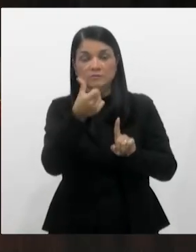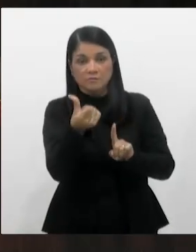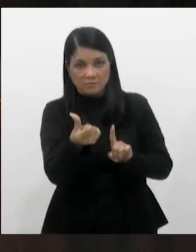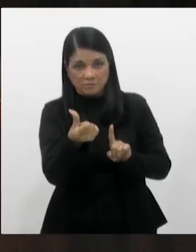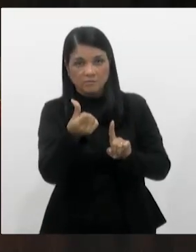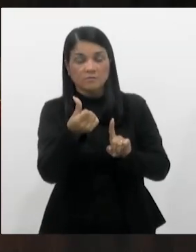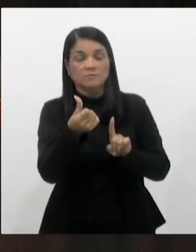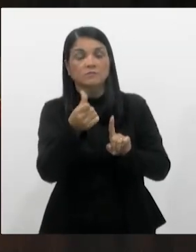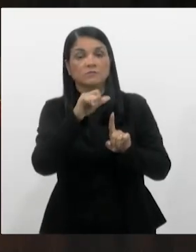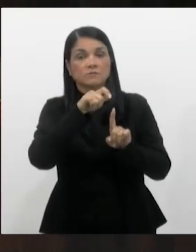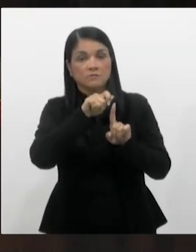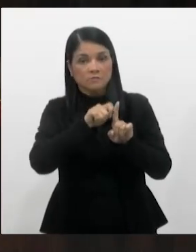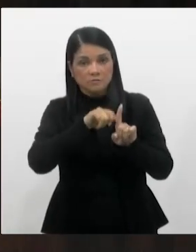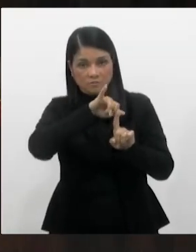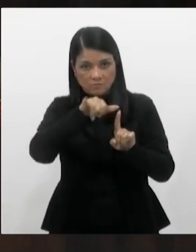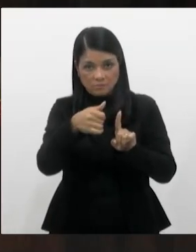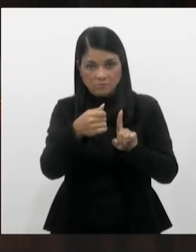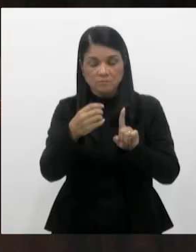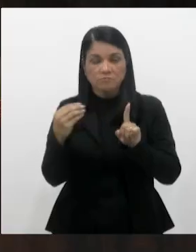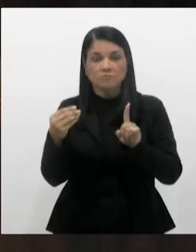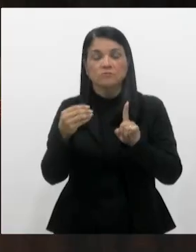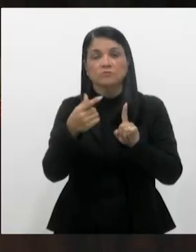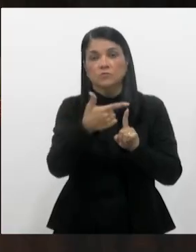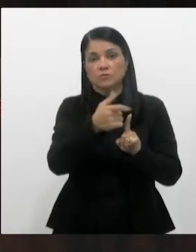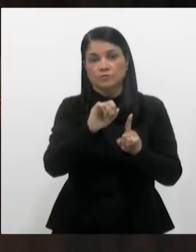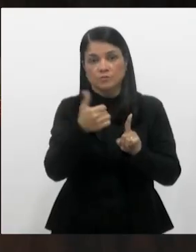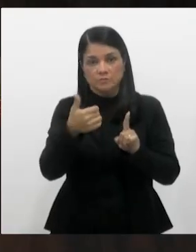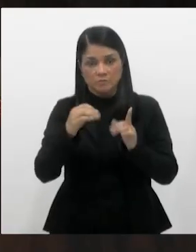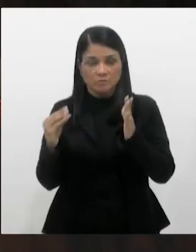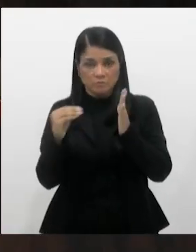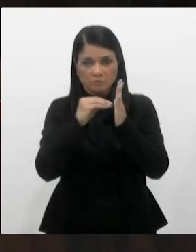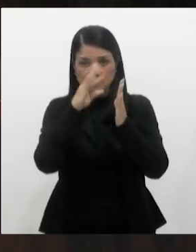incluir no calendário oficial do Estado do Rio de Janeiro a Semana